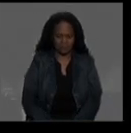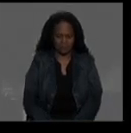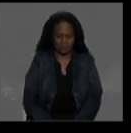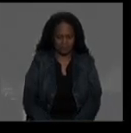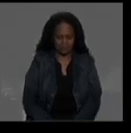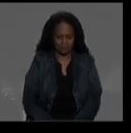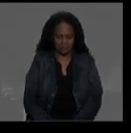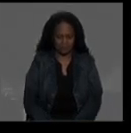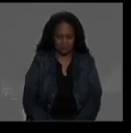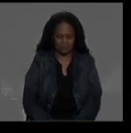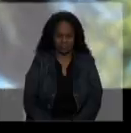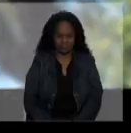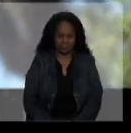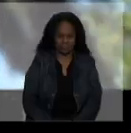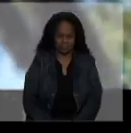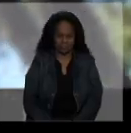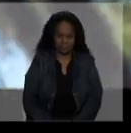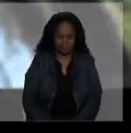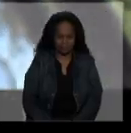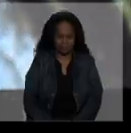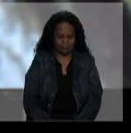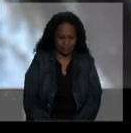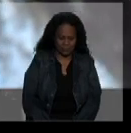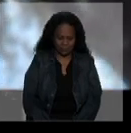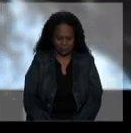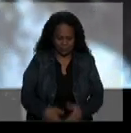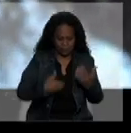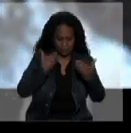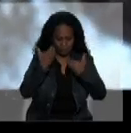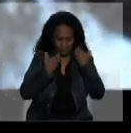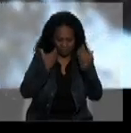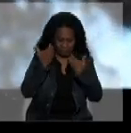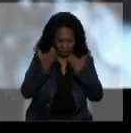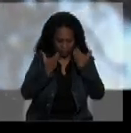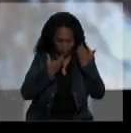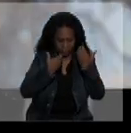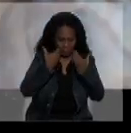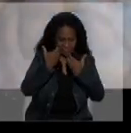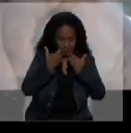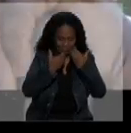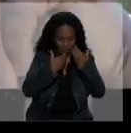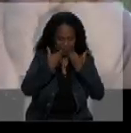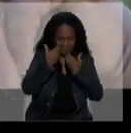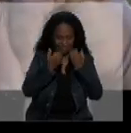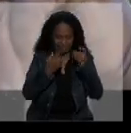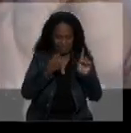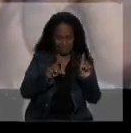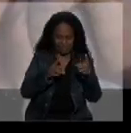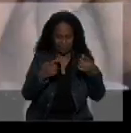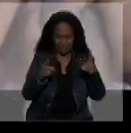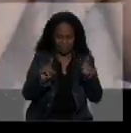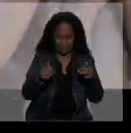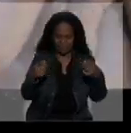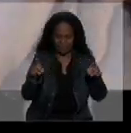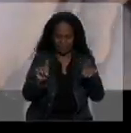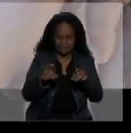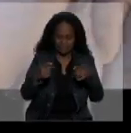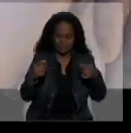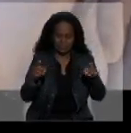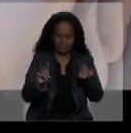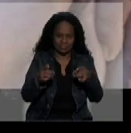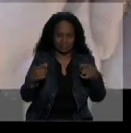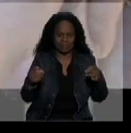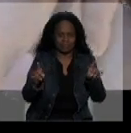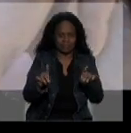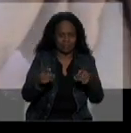Saiu do Congo num navio negreiro, baixou do litoral, batuque banzo no chão do